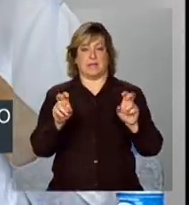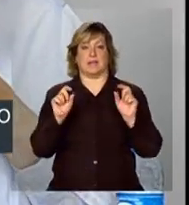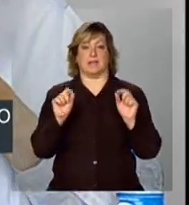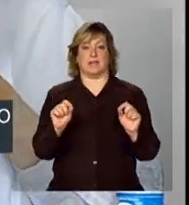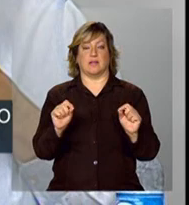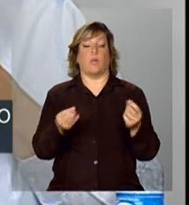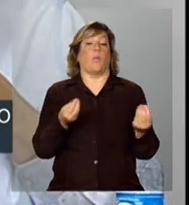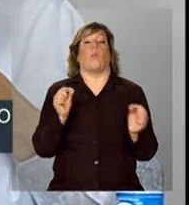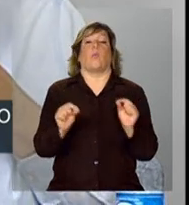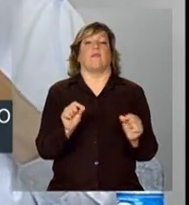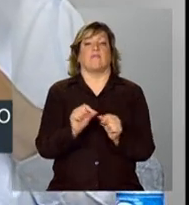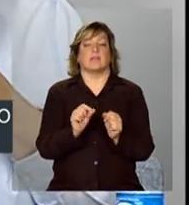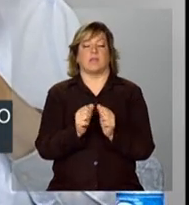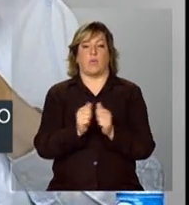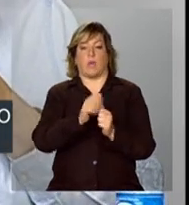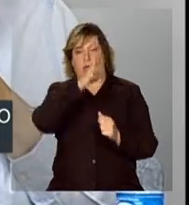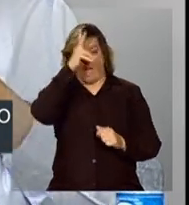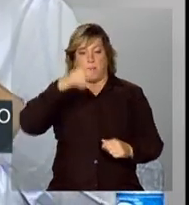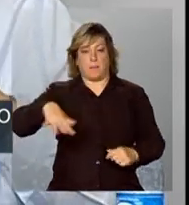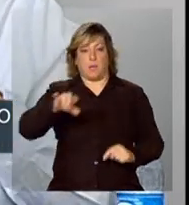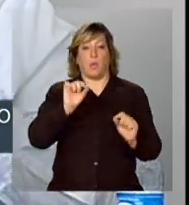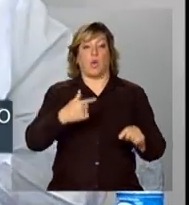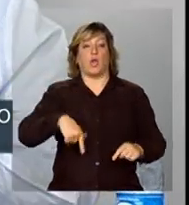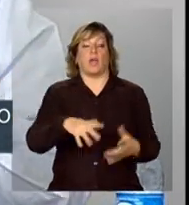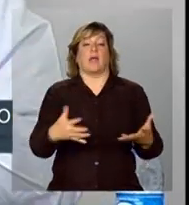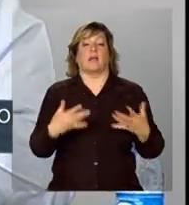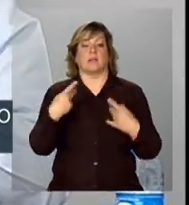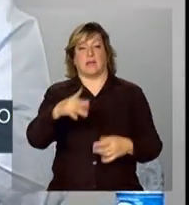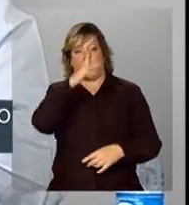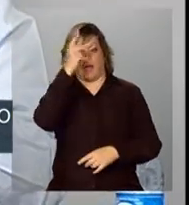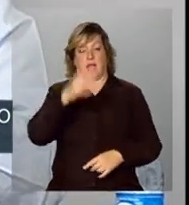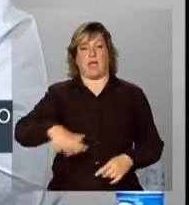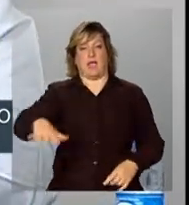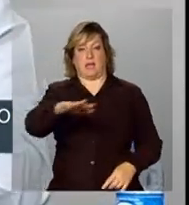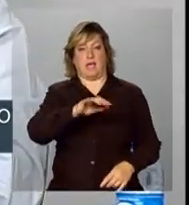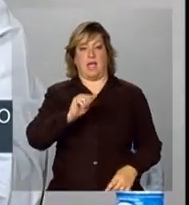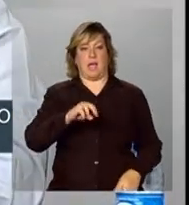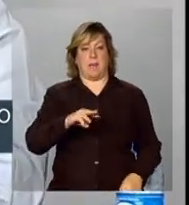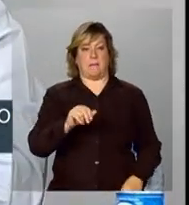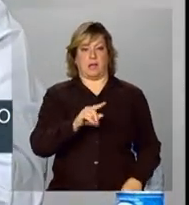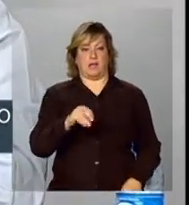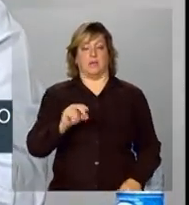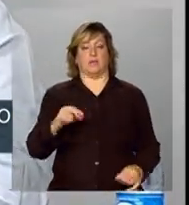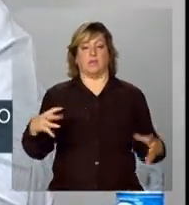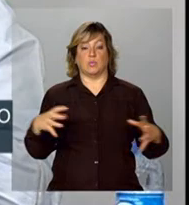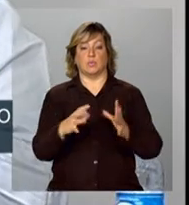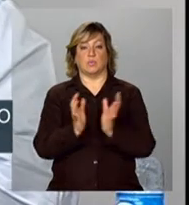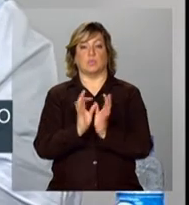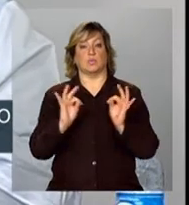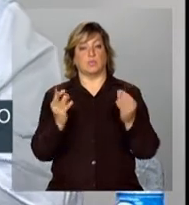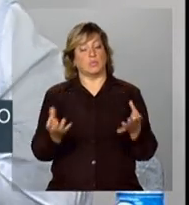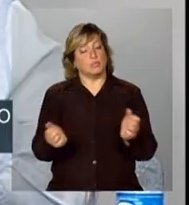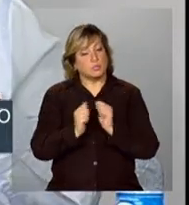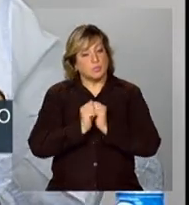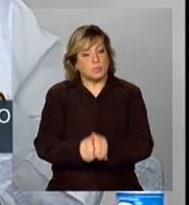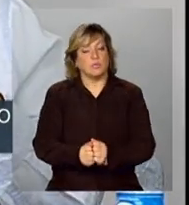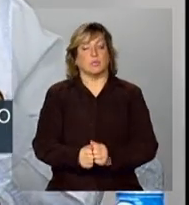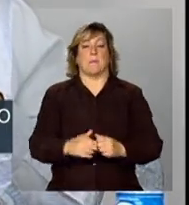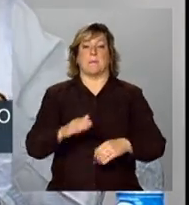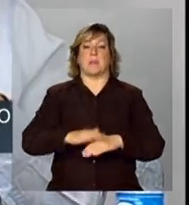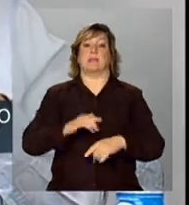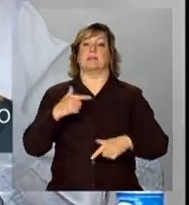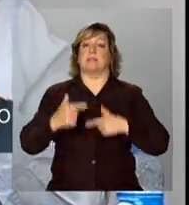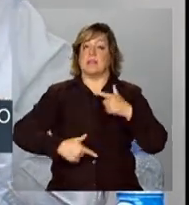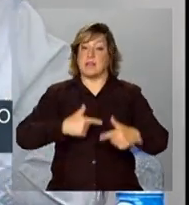fazer com a Amazônia, como, o que nós queremos na Amazônia. E aí é a decisão do coletivo e não de pequenos grupos. Então, vamos juntos, mais trabalho